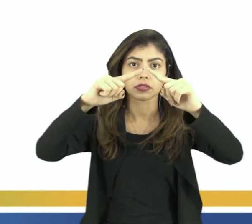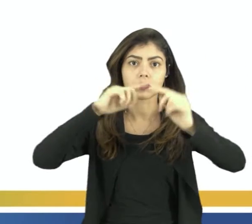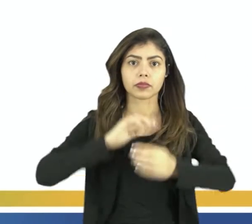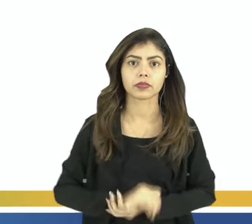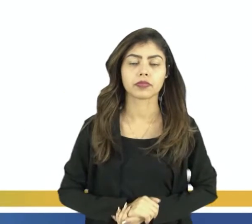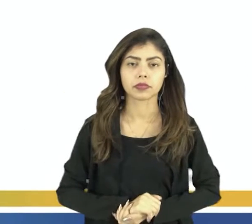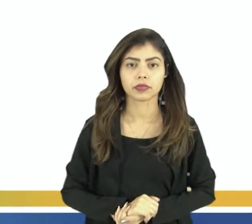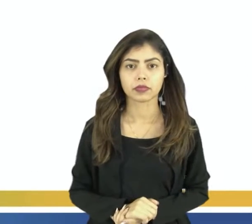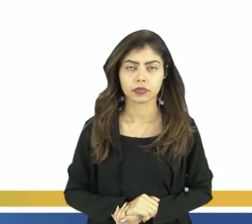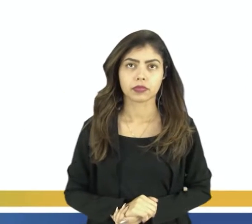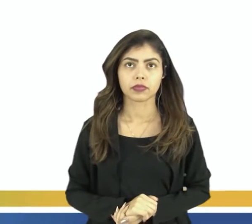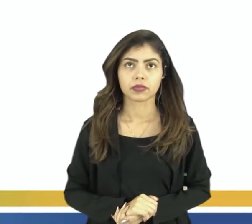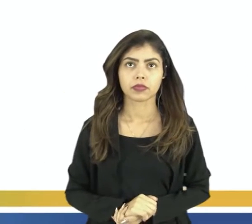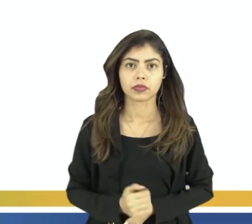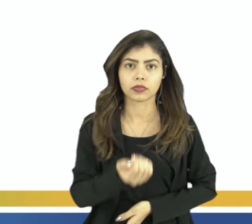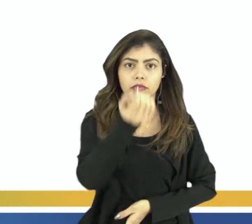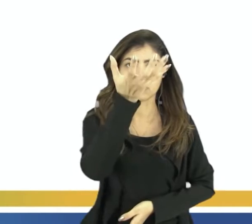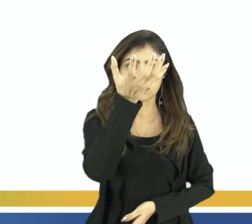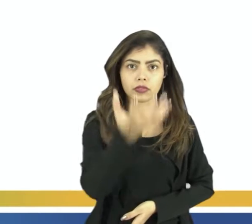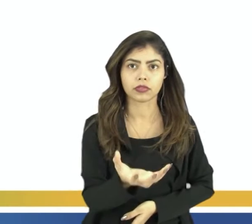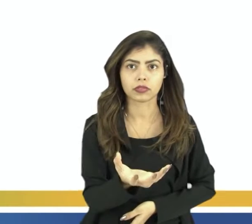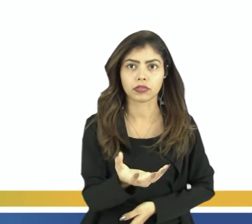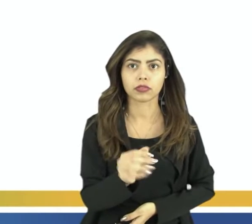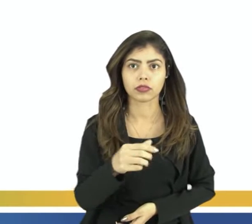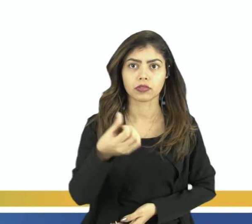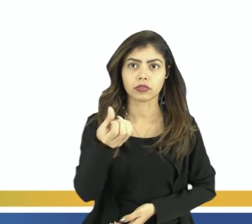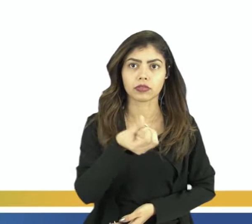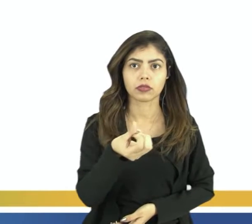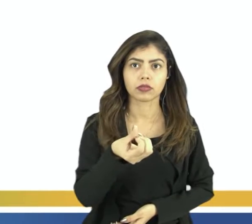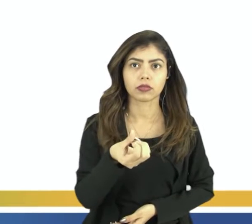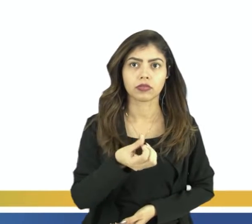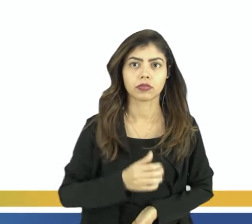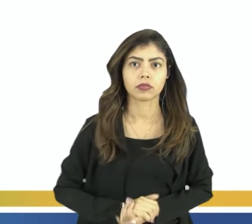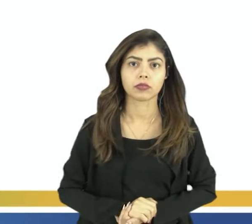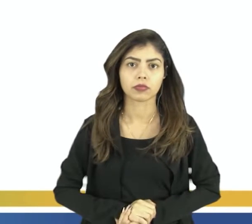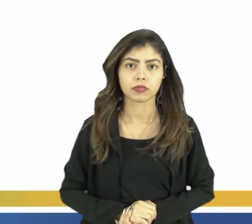hexagonal, temos a imagem aí de uma figura, como base de 6 lados.